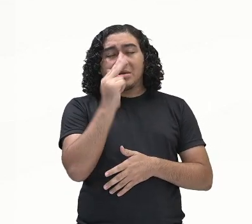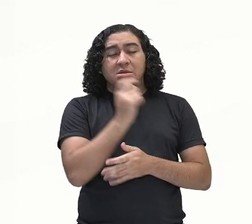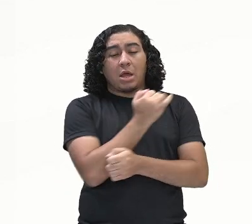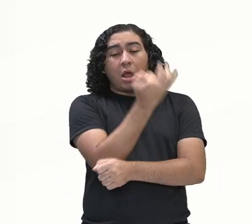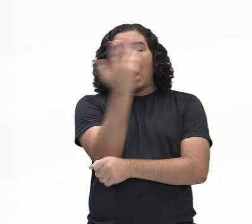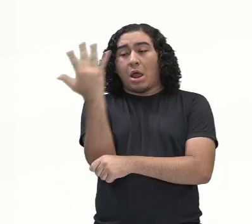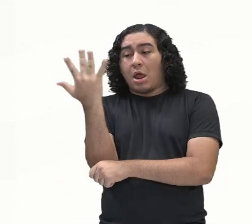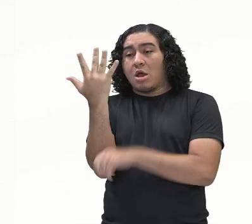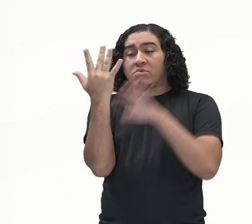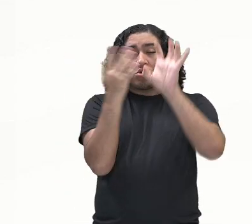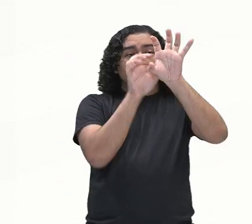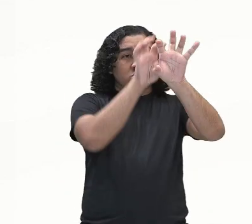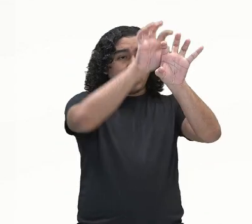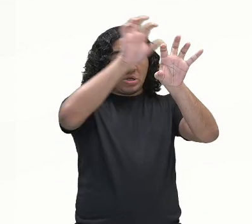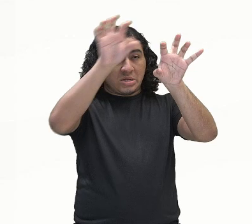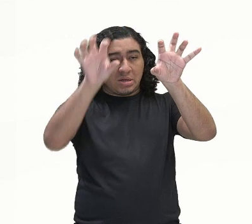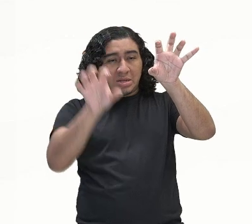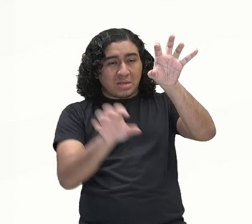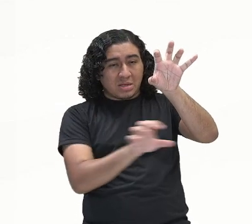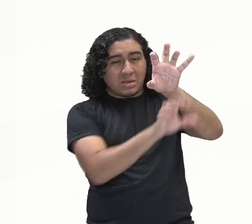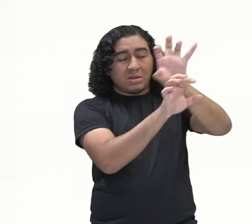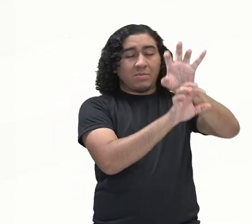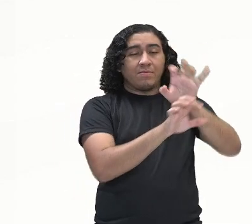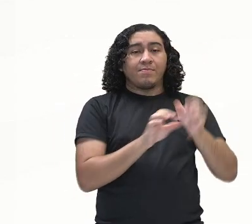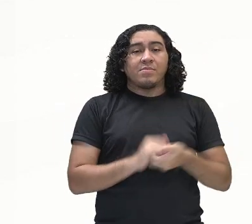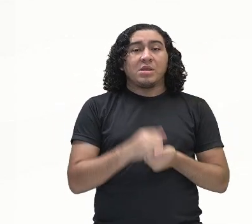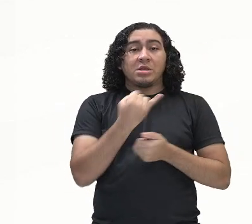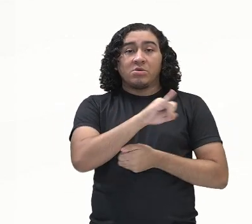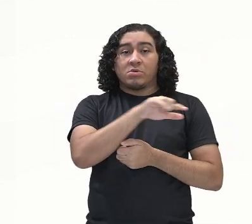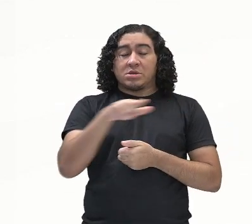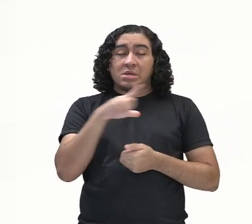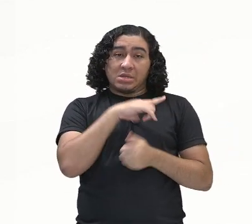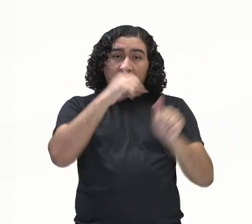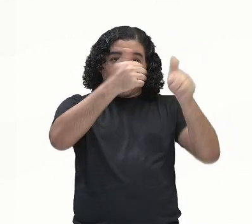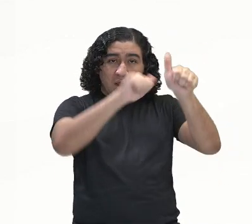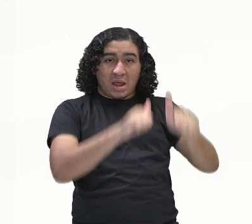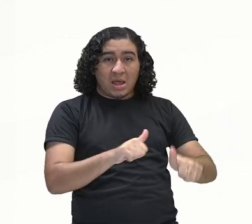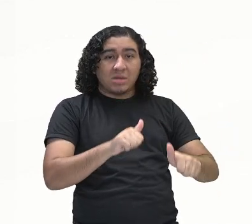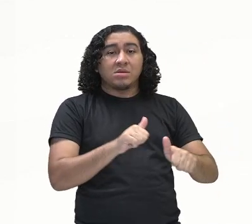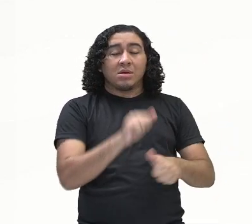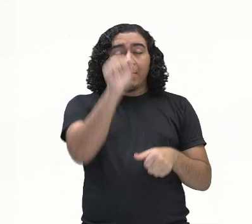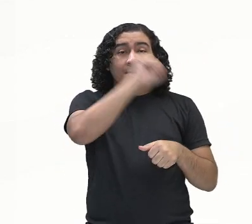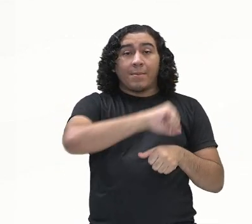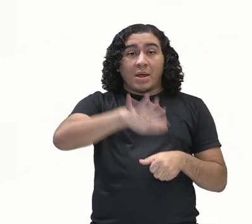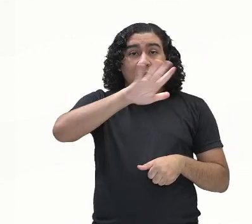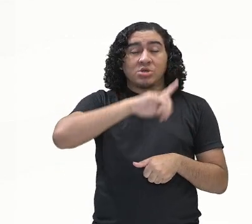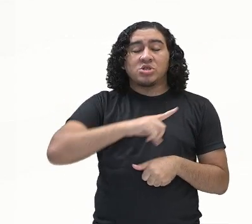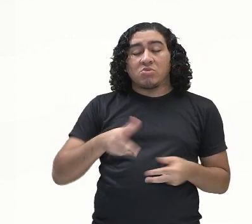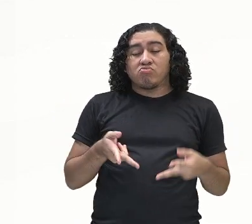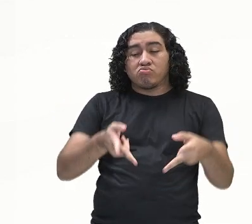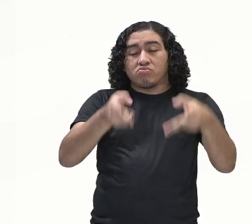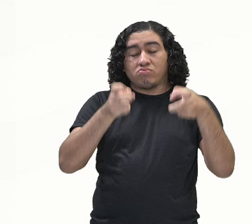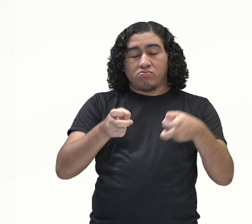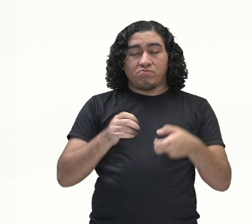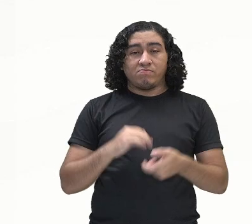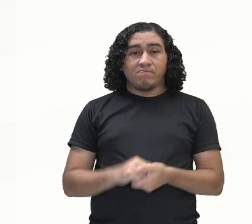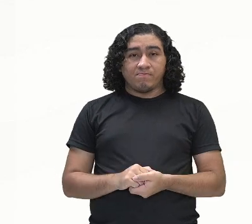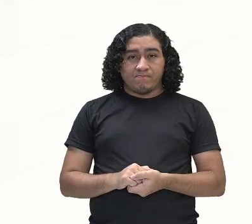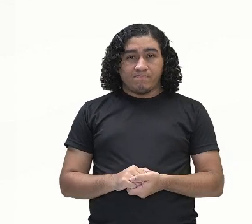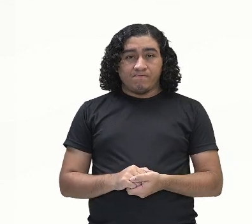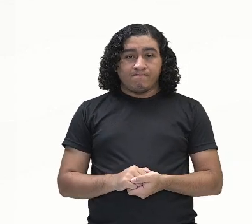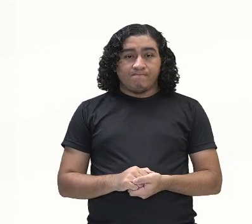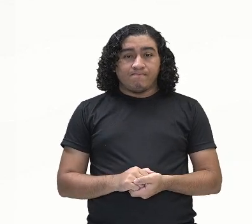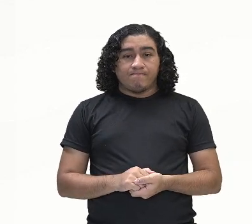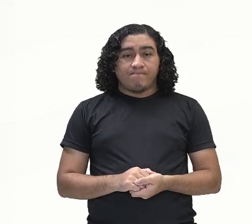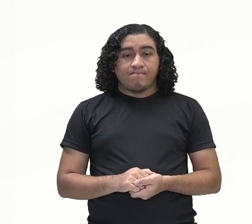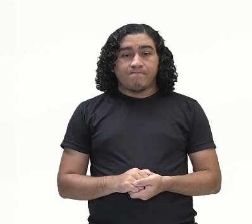se você observar principalmente as imagens de satélite, a gente tem essa visão que acompanha